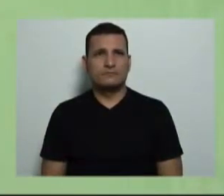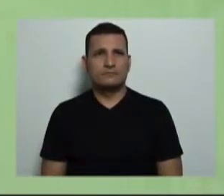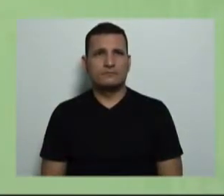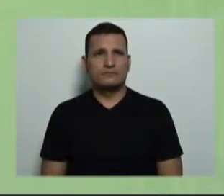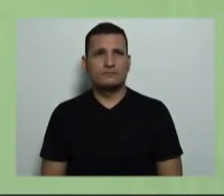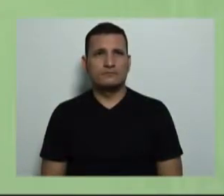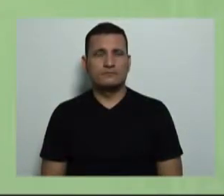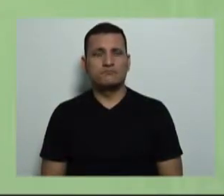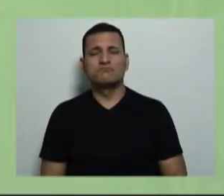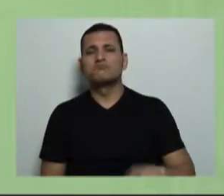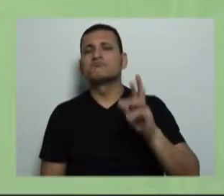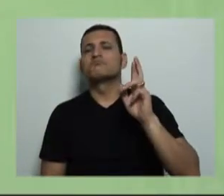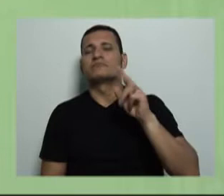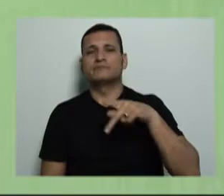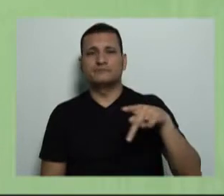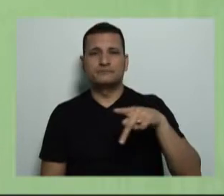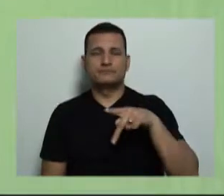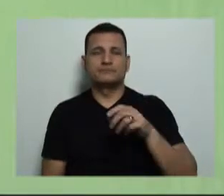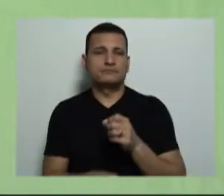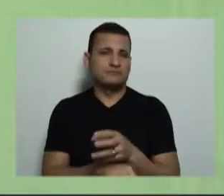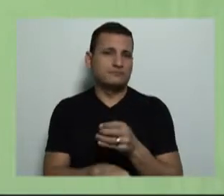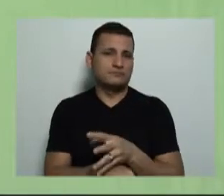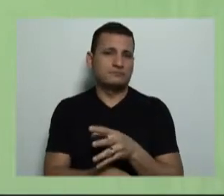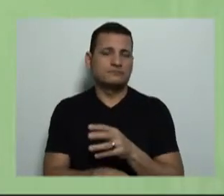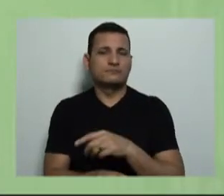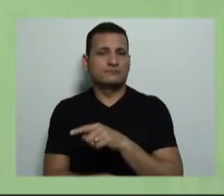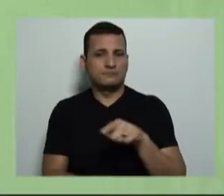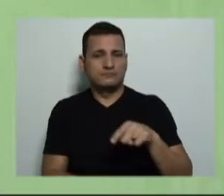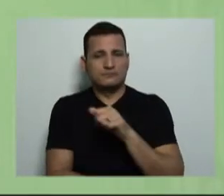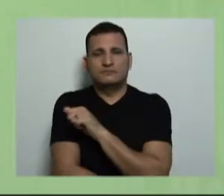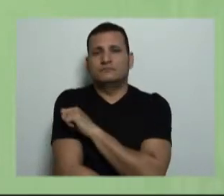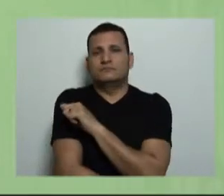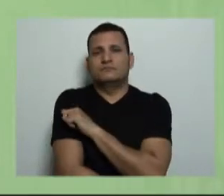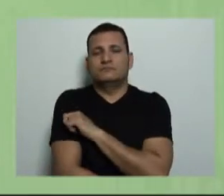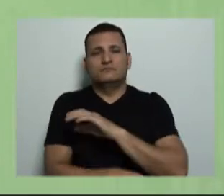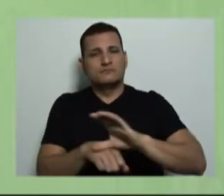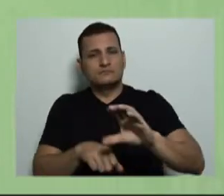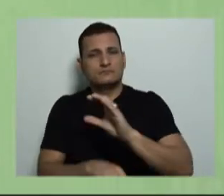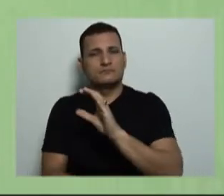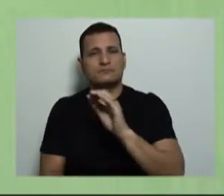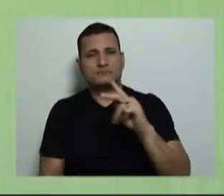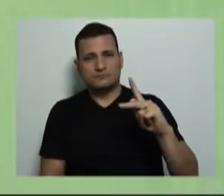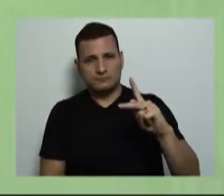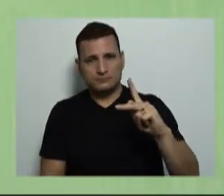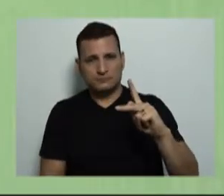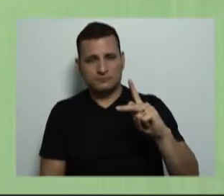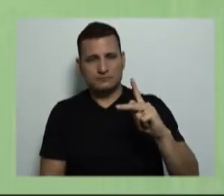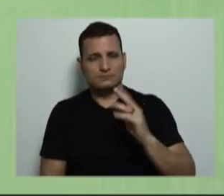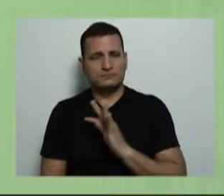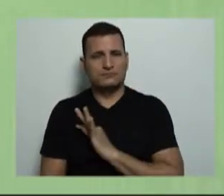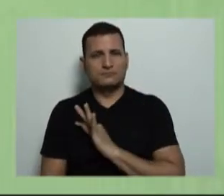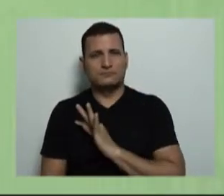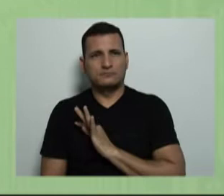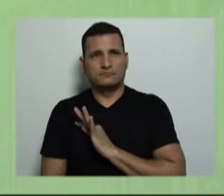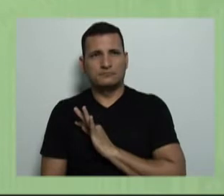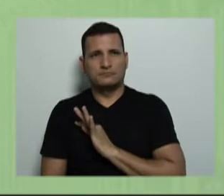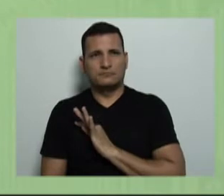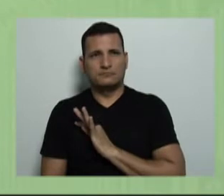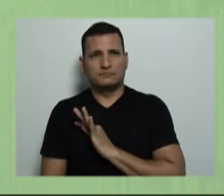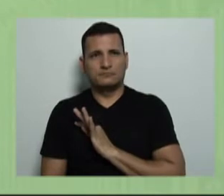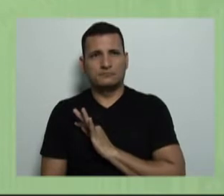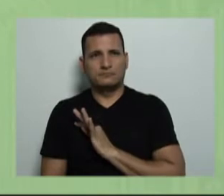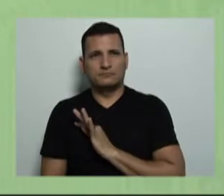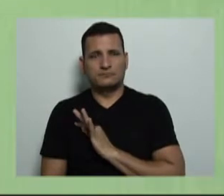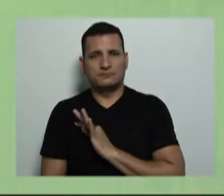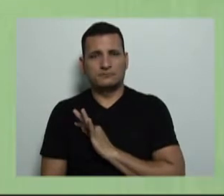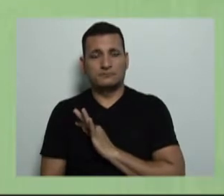Quem será o professor orientador dos alunos do curso técnico em cooperativismo, ofertado pelo